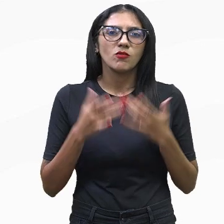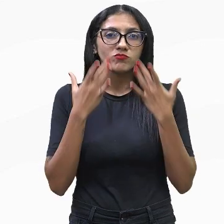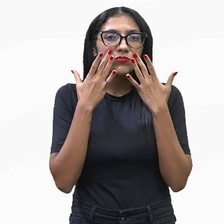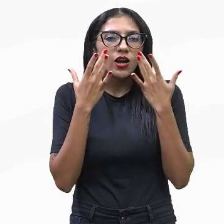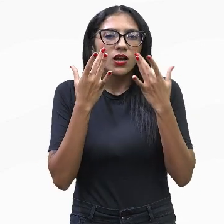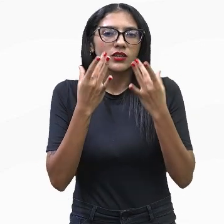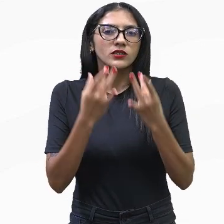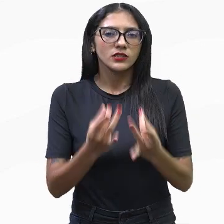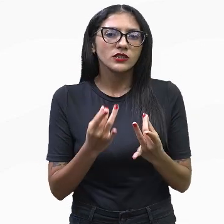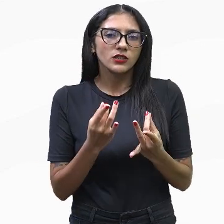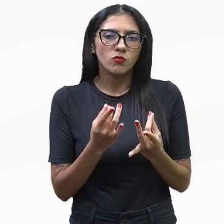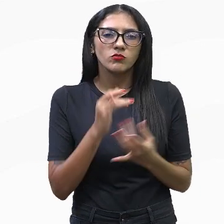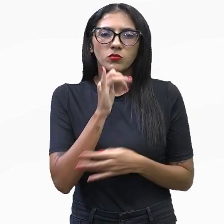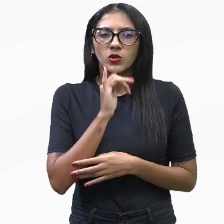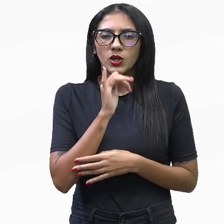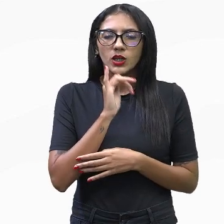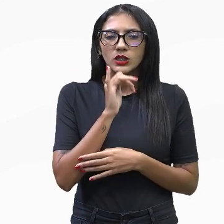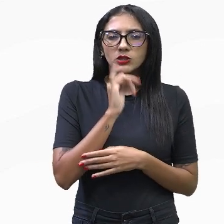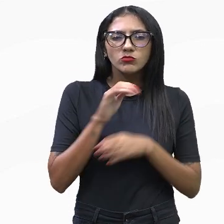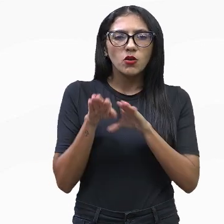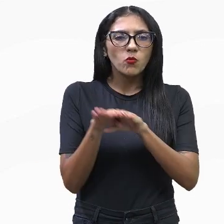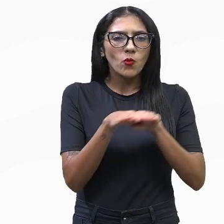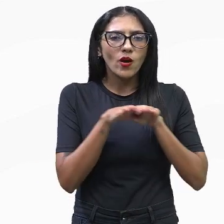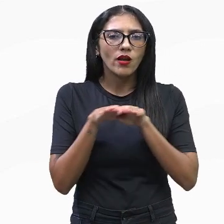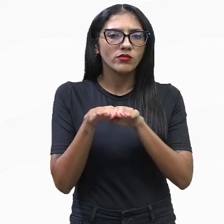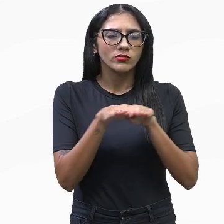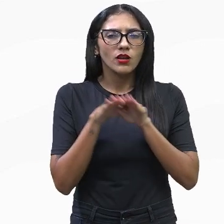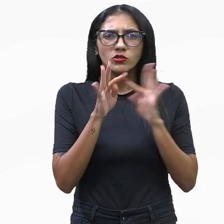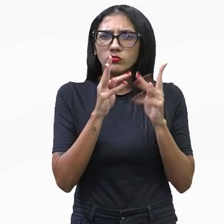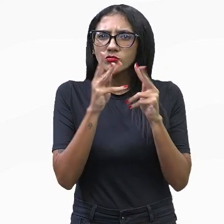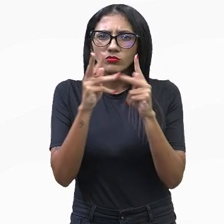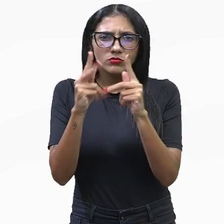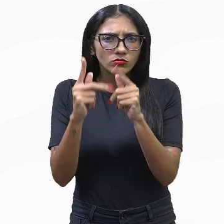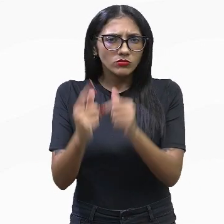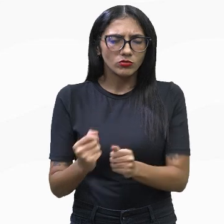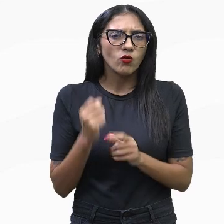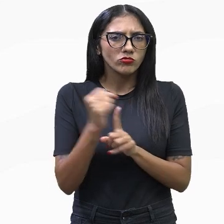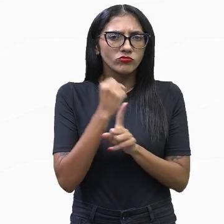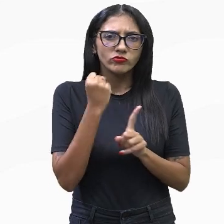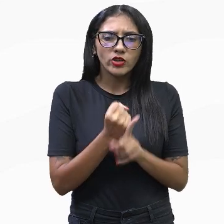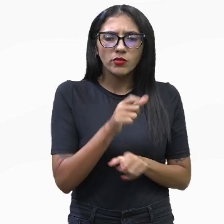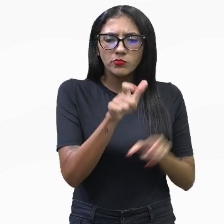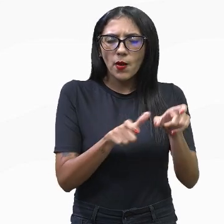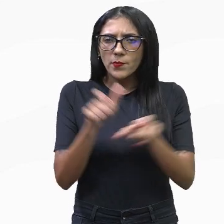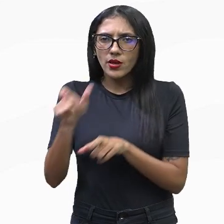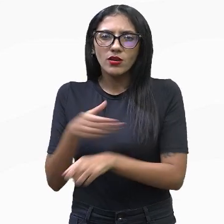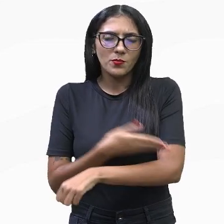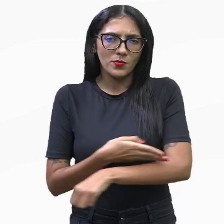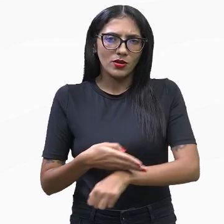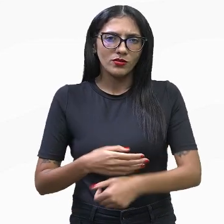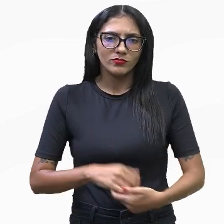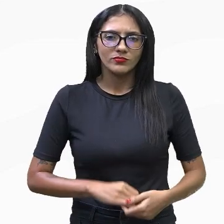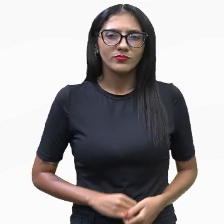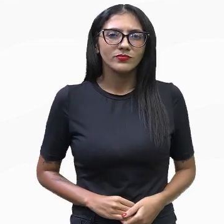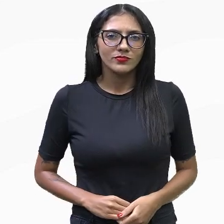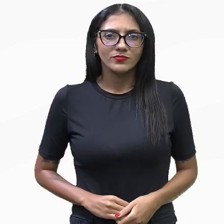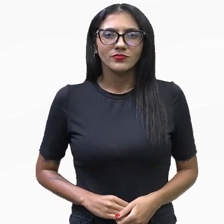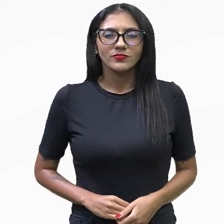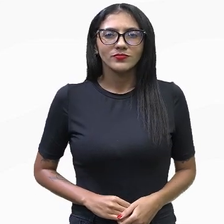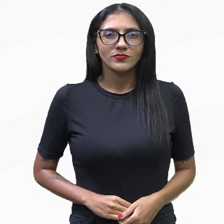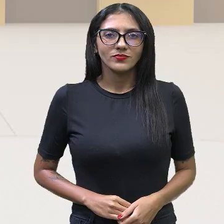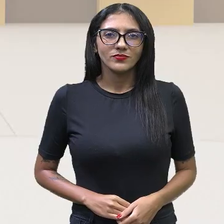no mínimo, no mesmo nível do papel exercido pelo homem branco.